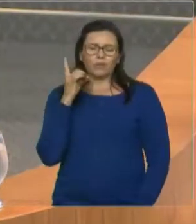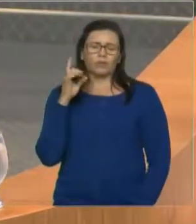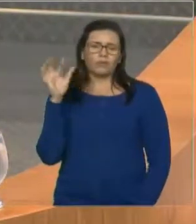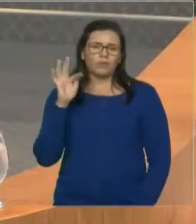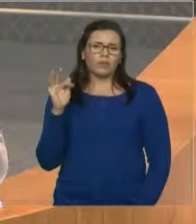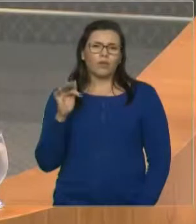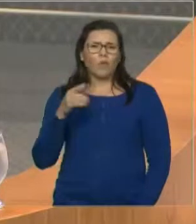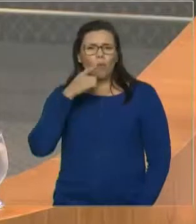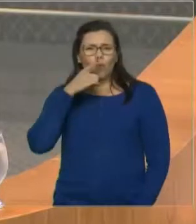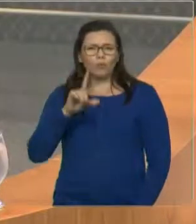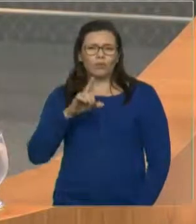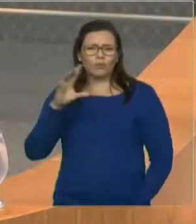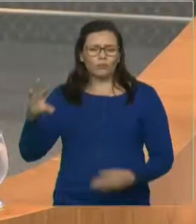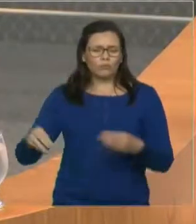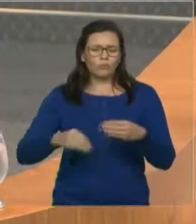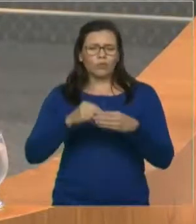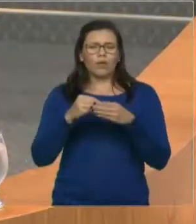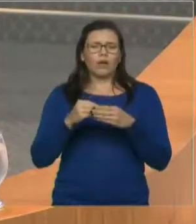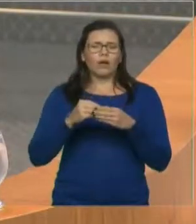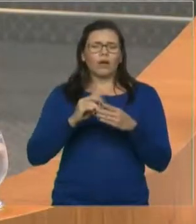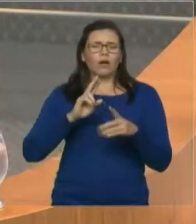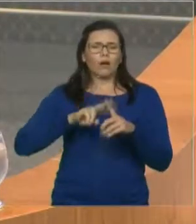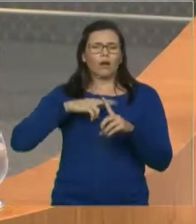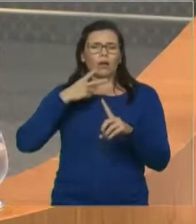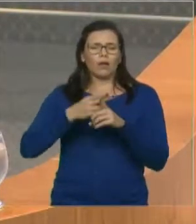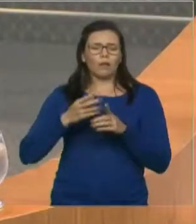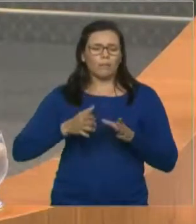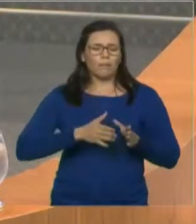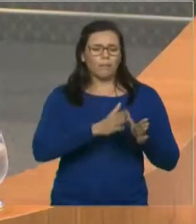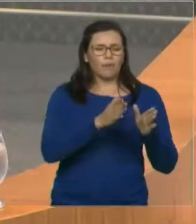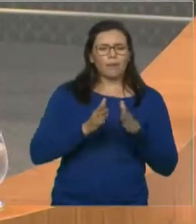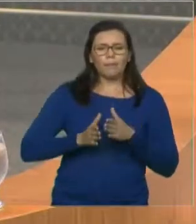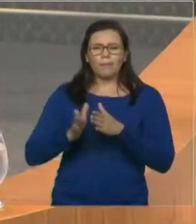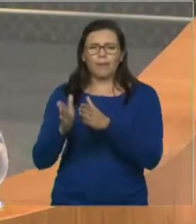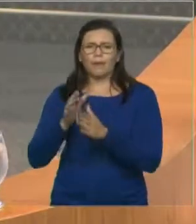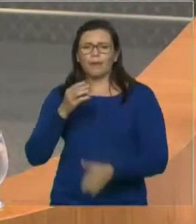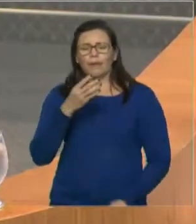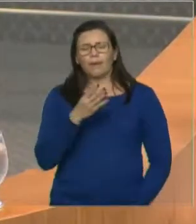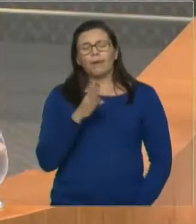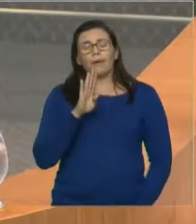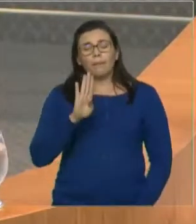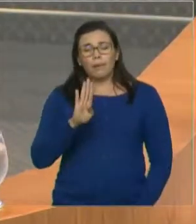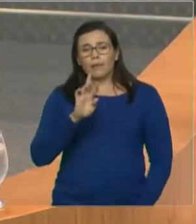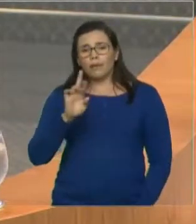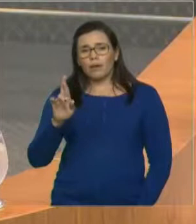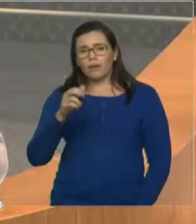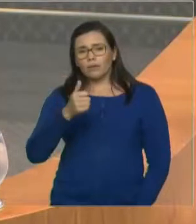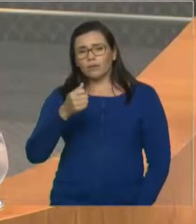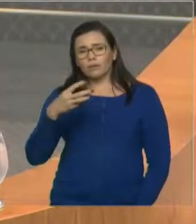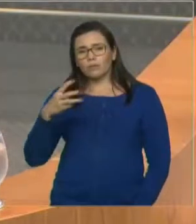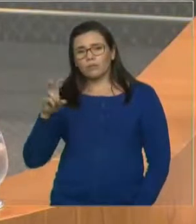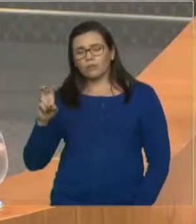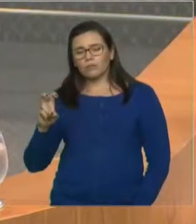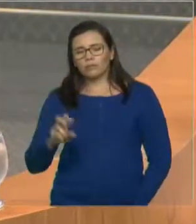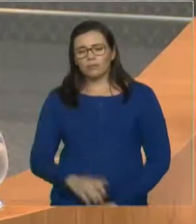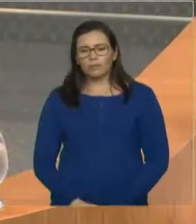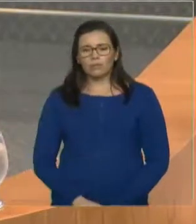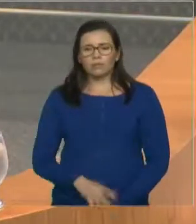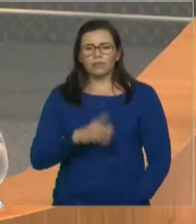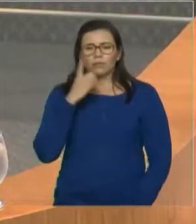BR-135. Mas isso está me chamando muita atenção, deputado Zito, deputada Helena, deputado Hélito, presidente